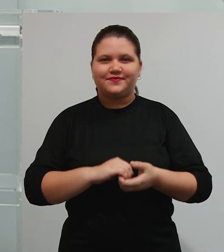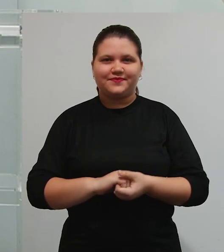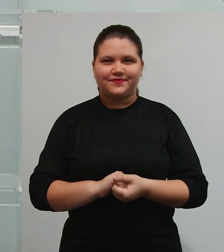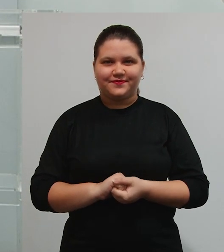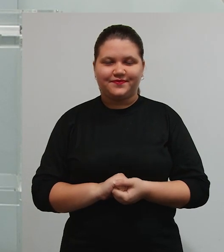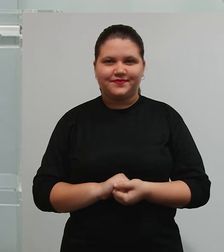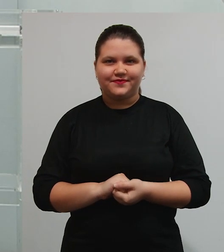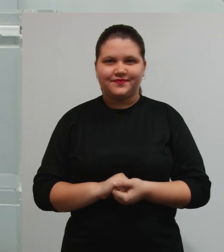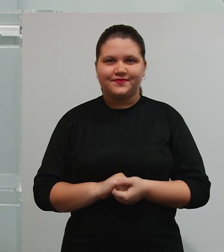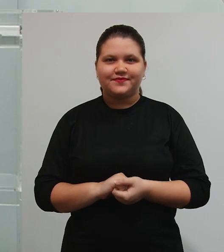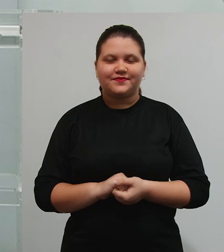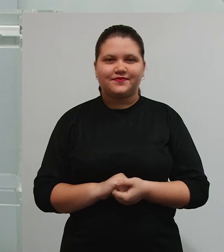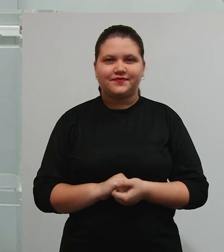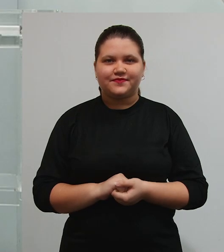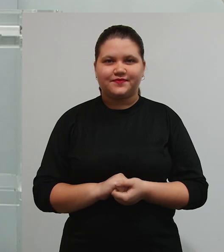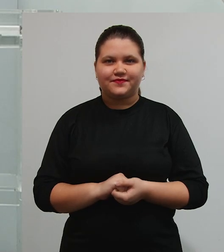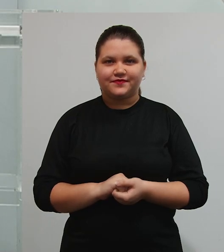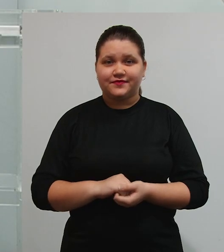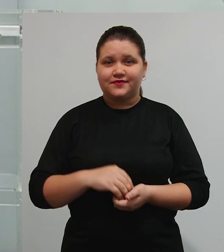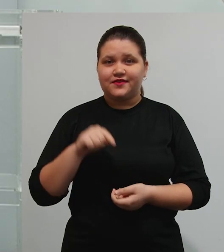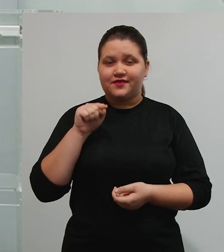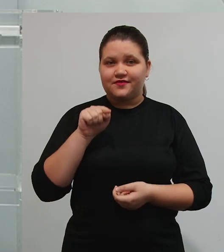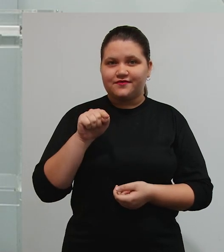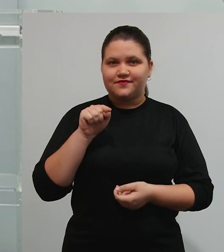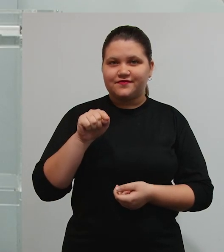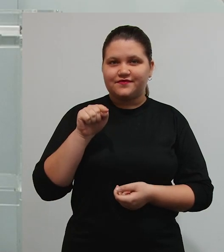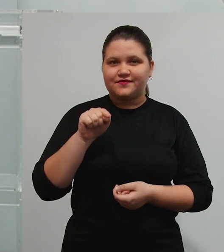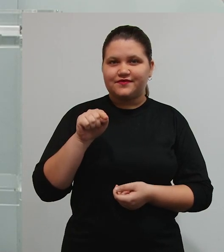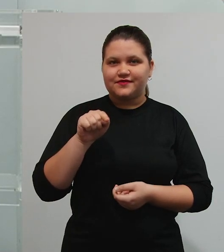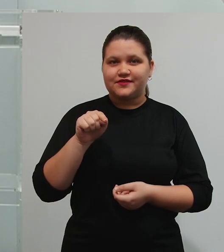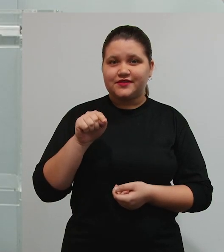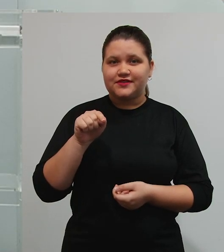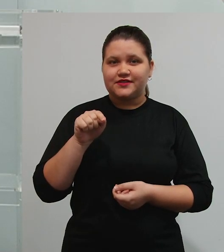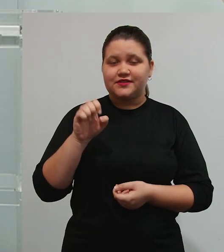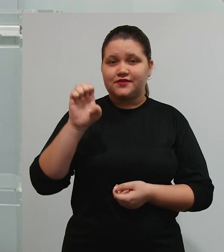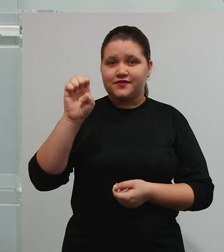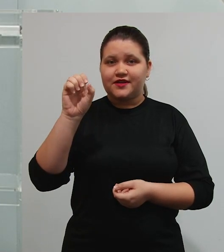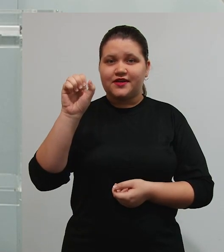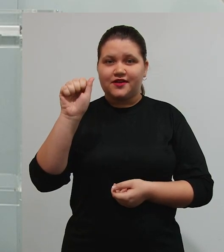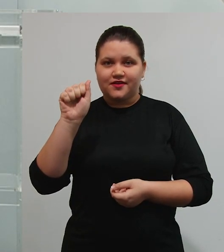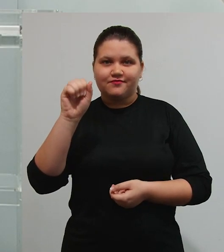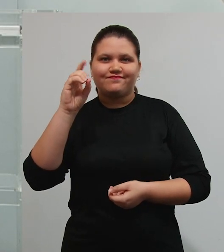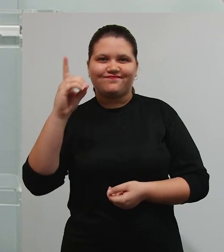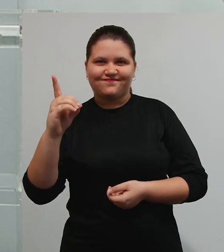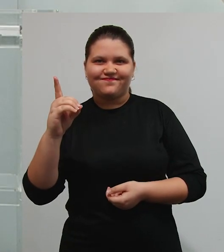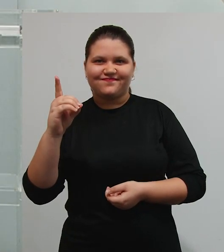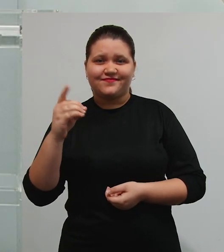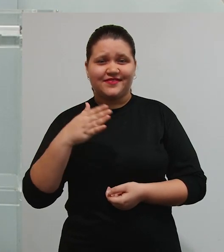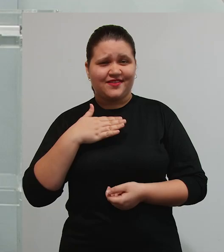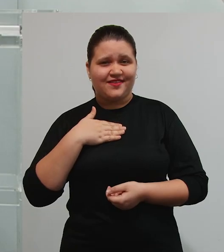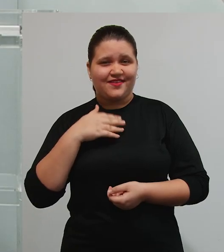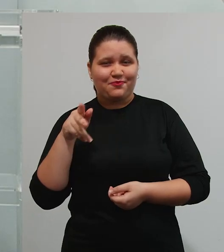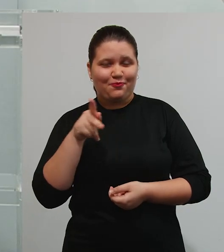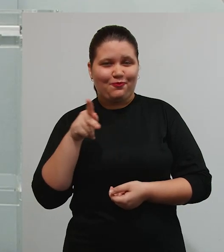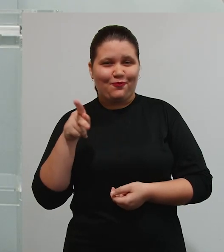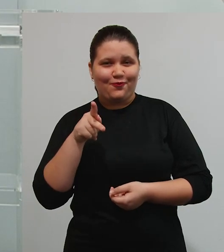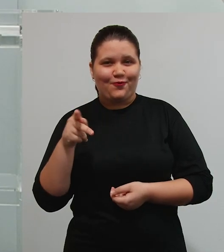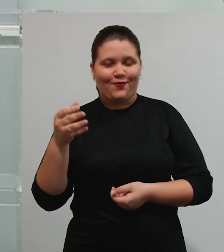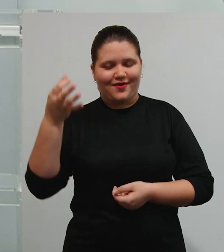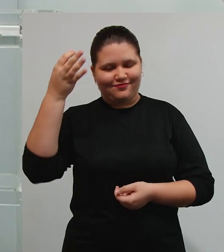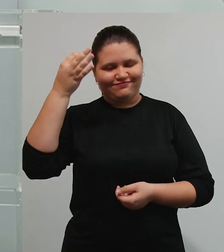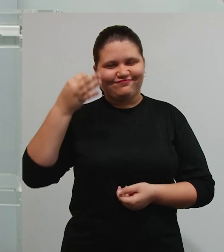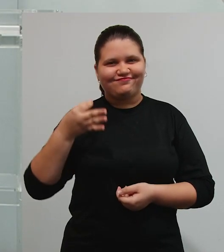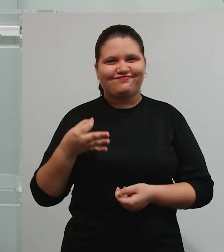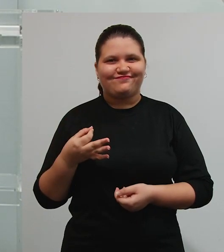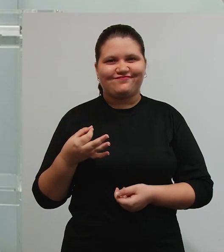IFRO Campus Porto Velho, Zona Norte. Você está na Educação à Distância e eu, lindíssima, claro, sou